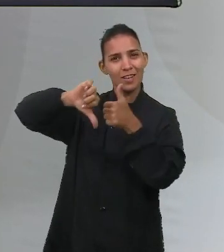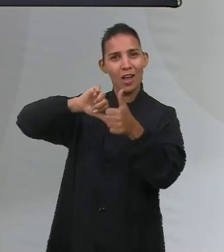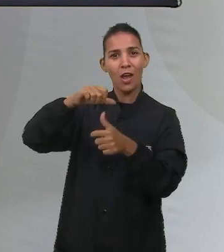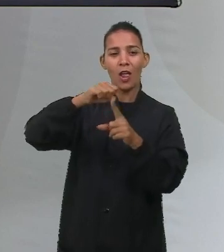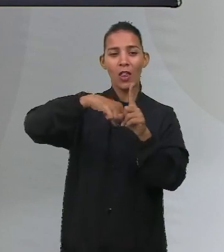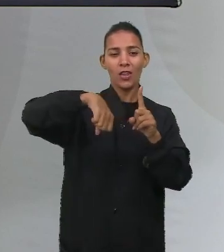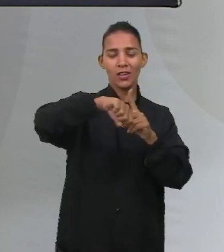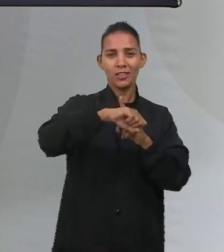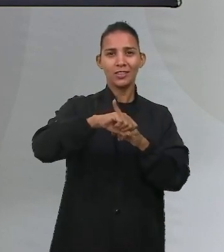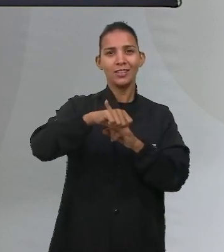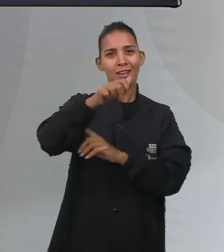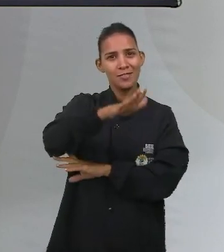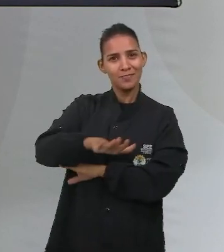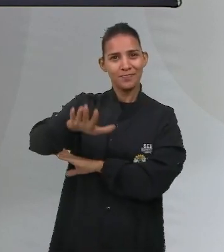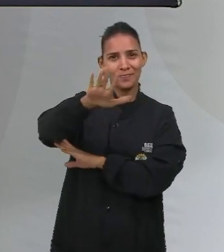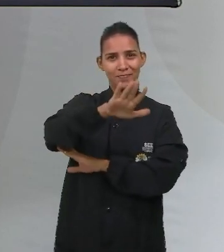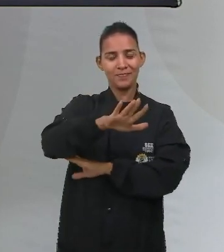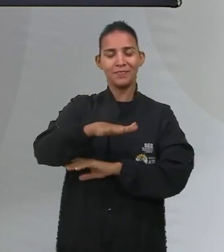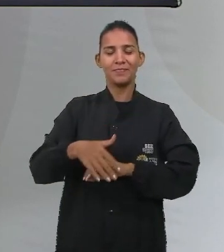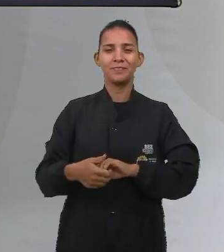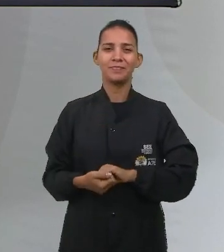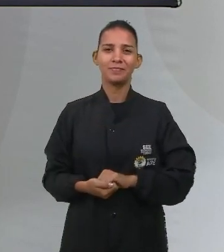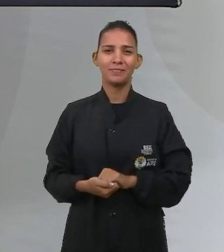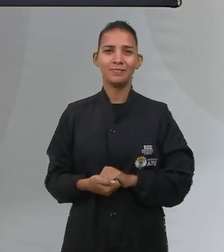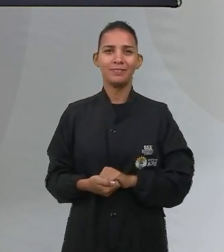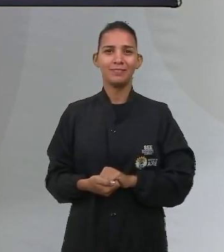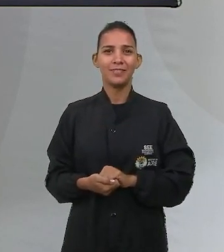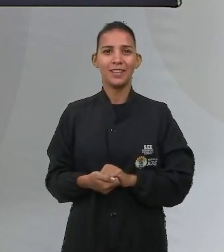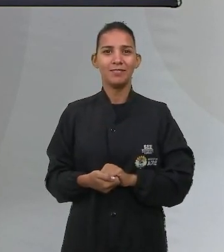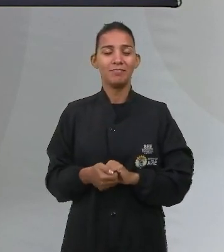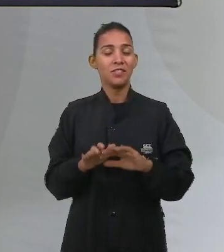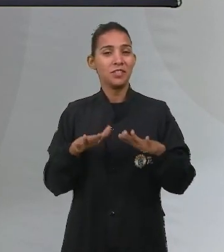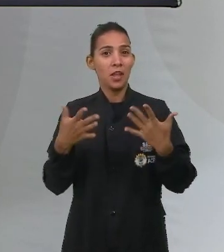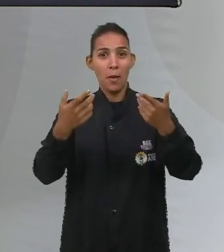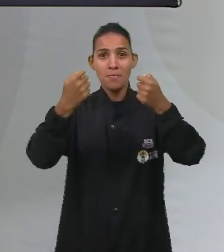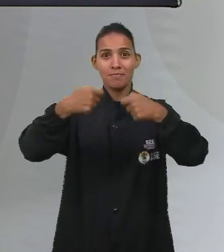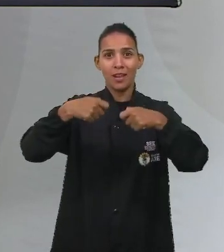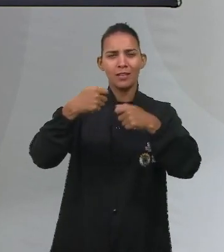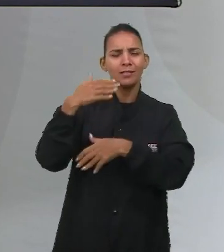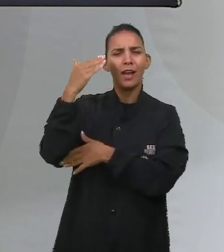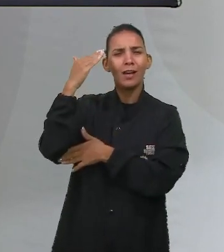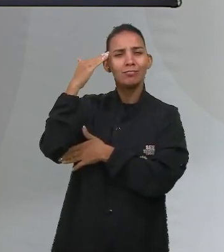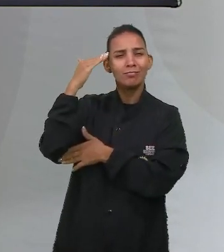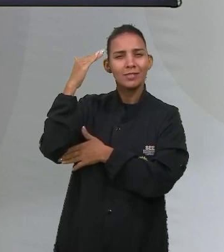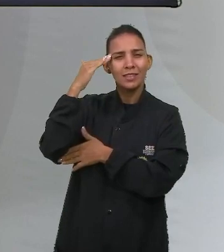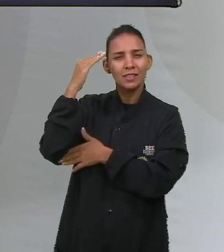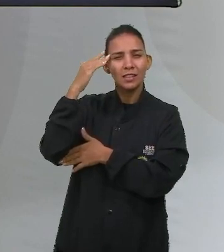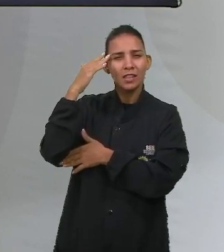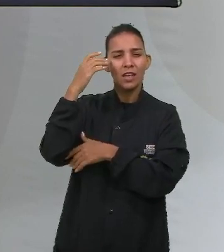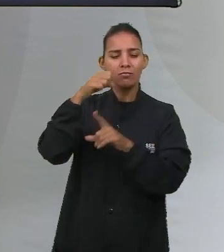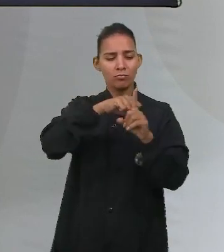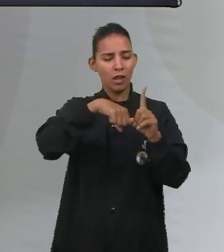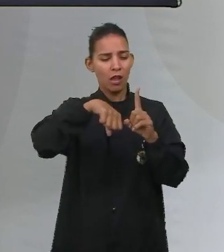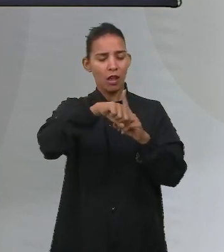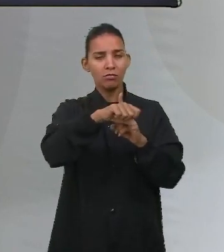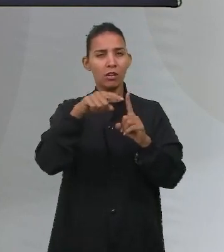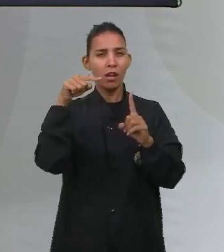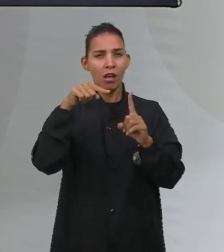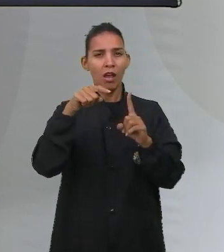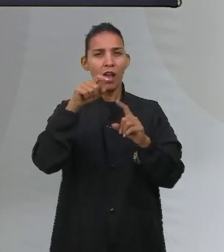na sociedade. Ou seja, precisamos ter o entendimento de que a sociedade ela